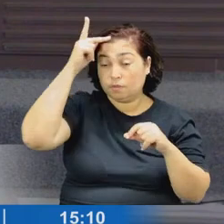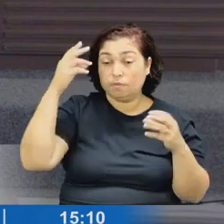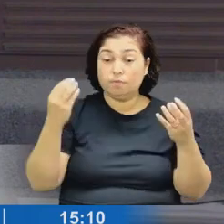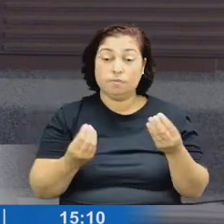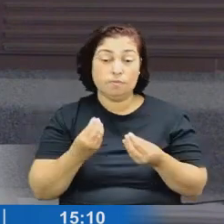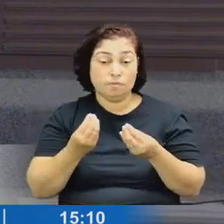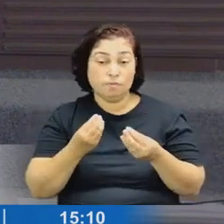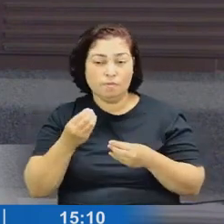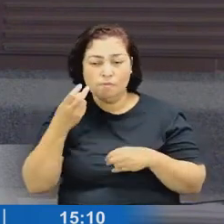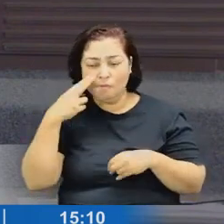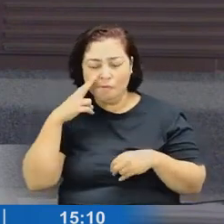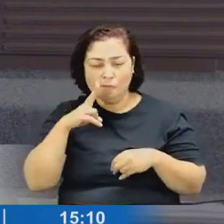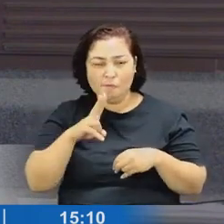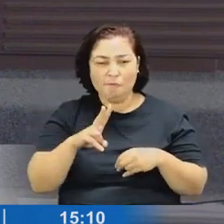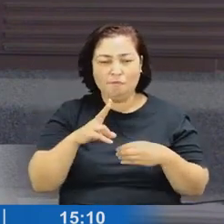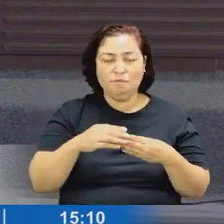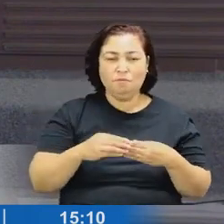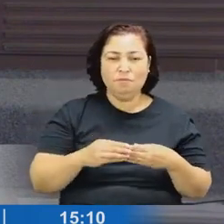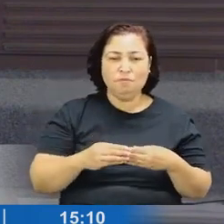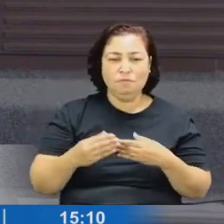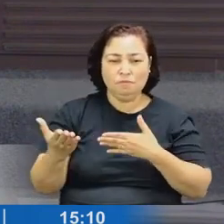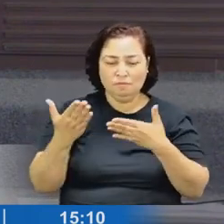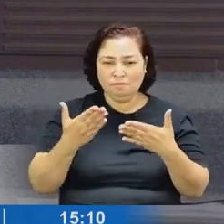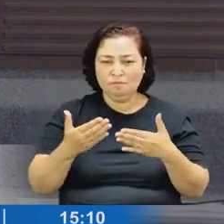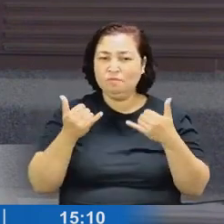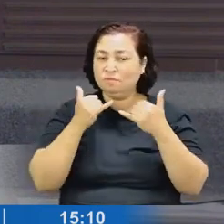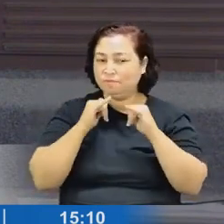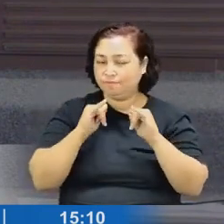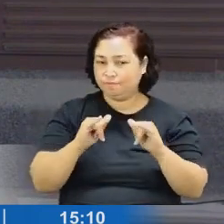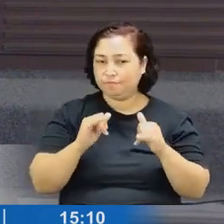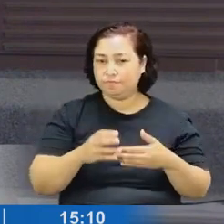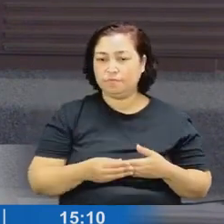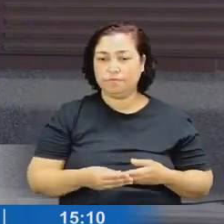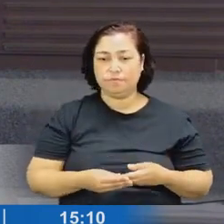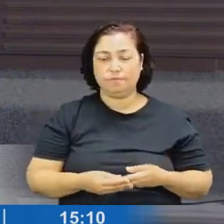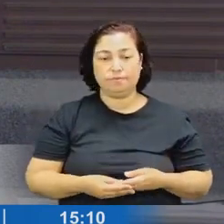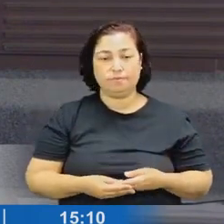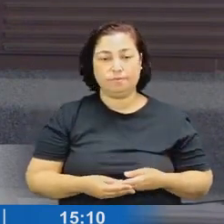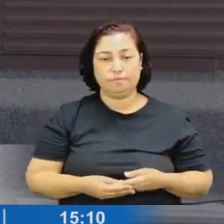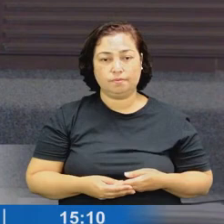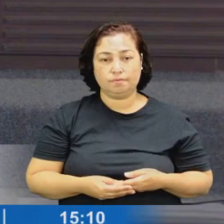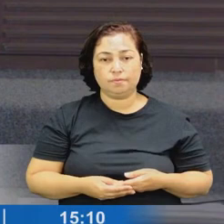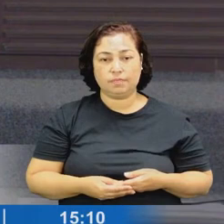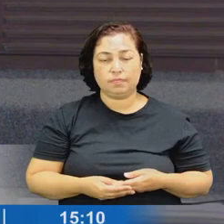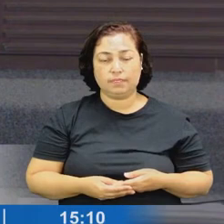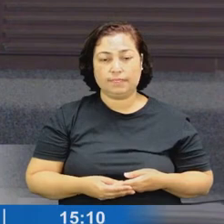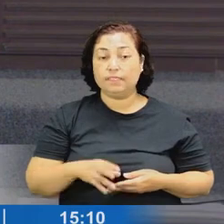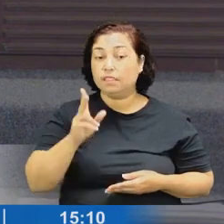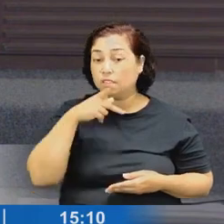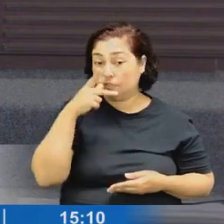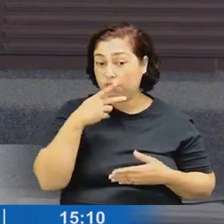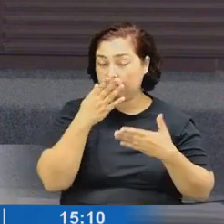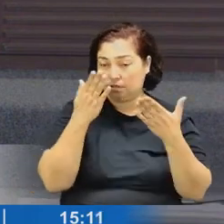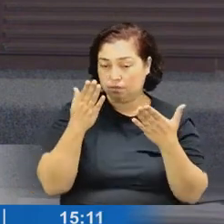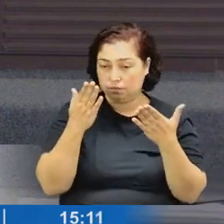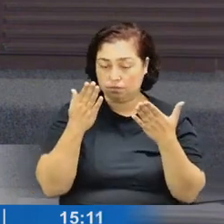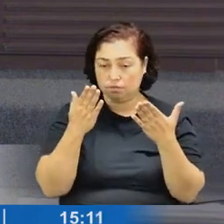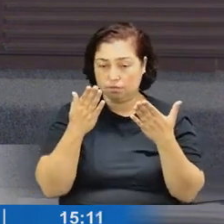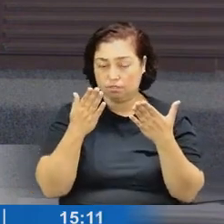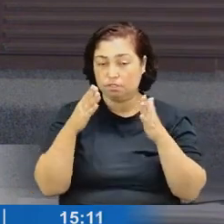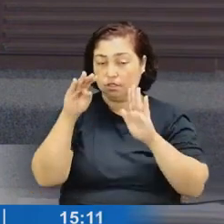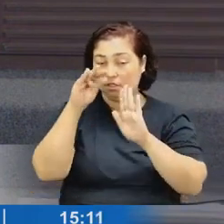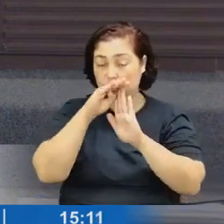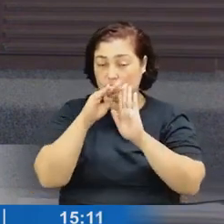muito mais dispostas e abertas a receberem a informação entendeu aí que eu tava falando aqui ó essas